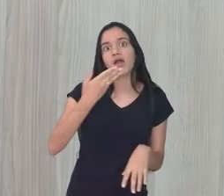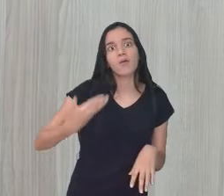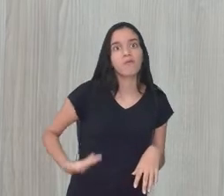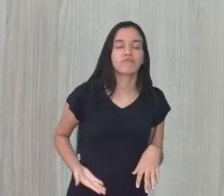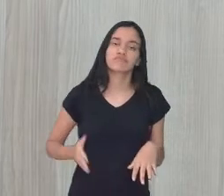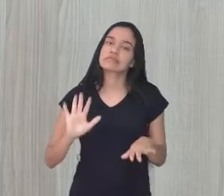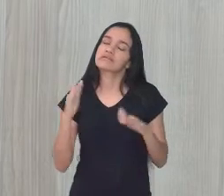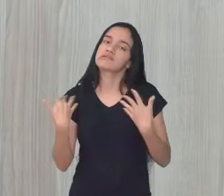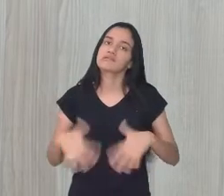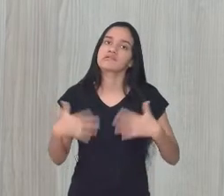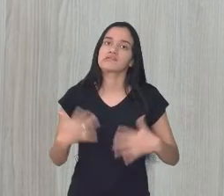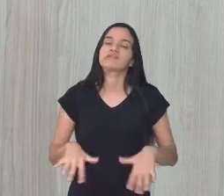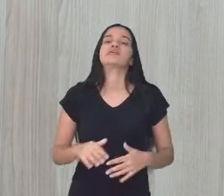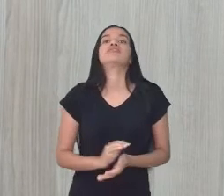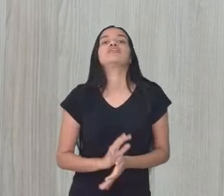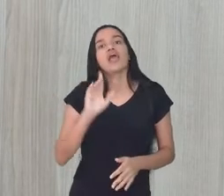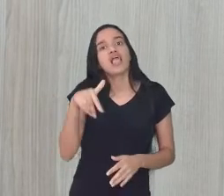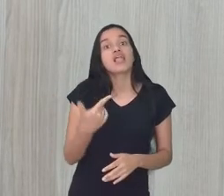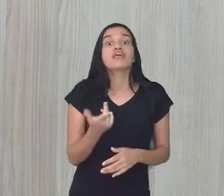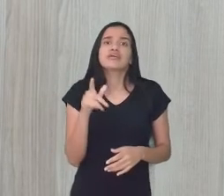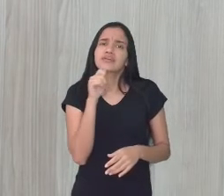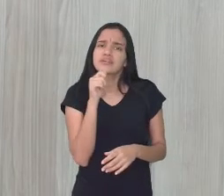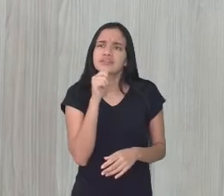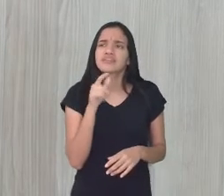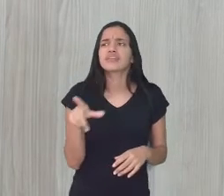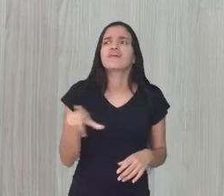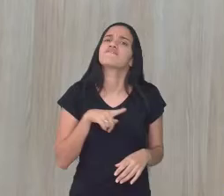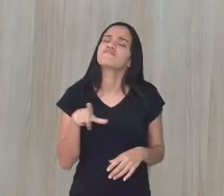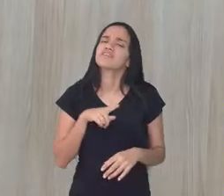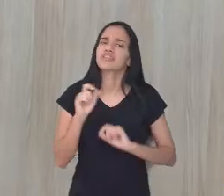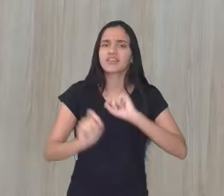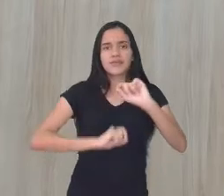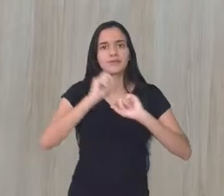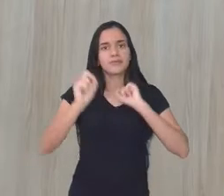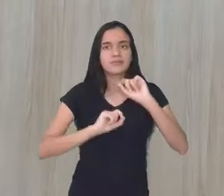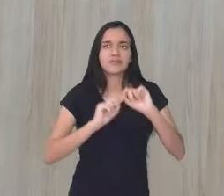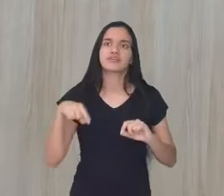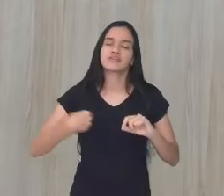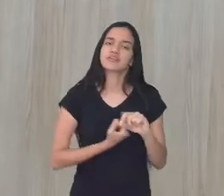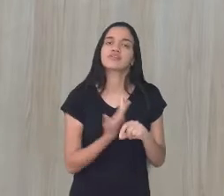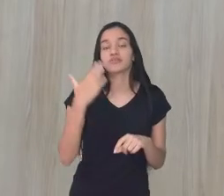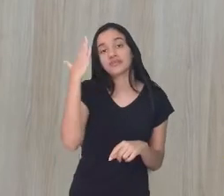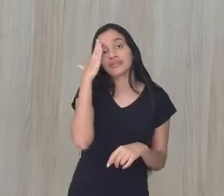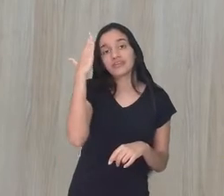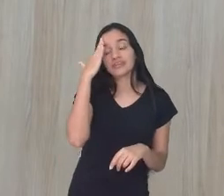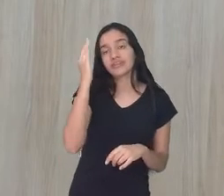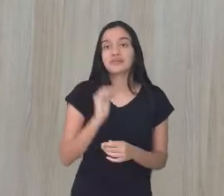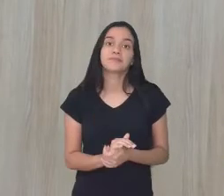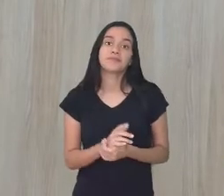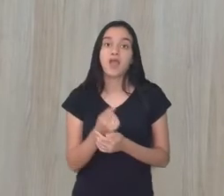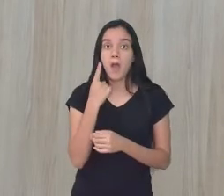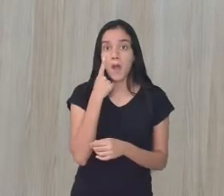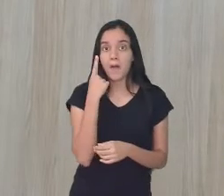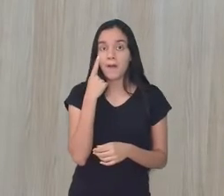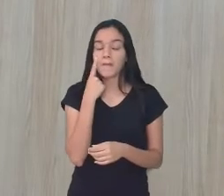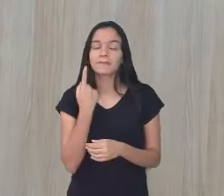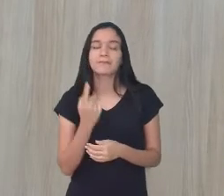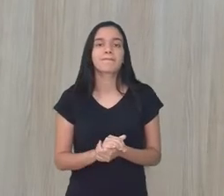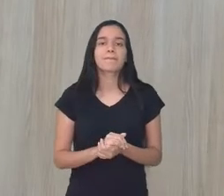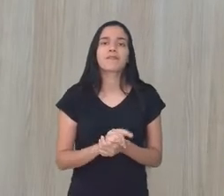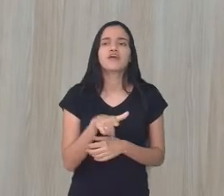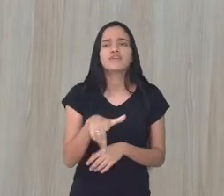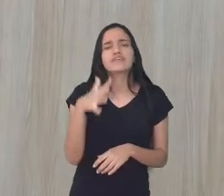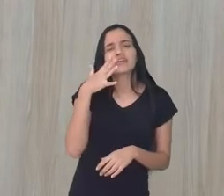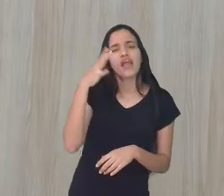né? Exatamente. Simplesmente. E ainda vai ter outra questão, viu? Que a gente vai entender, né? Vejam só.